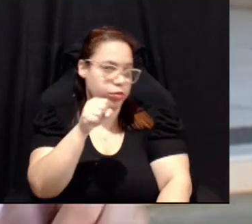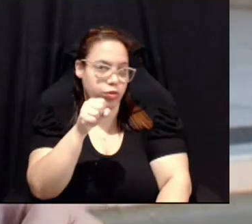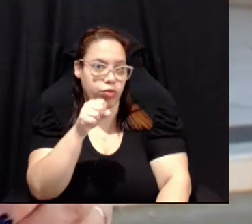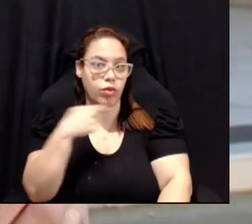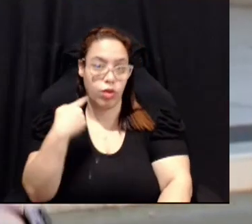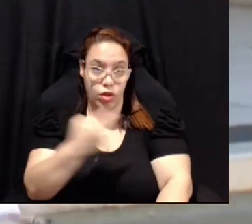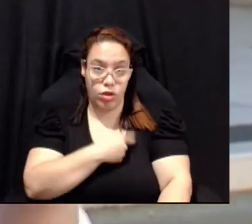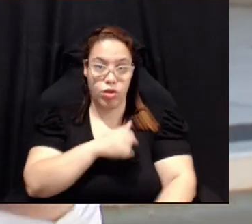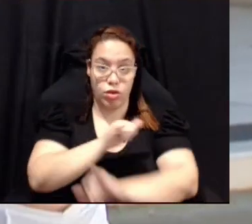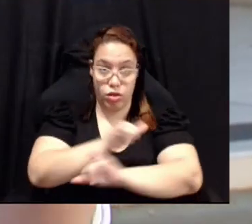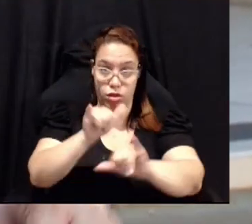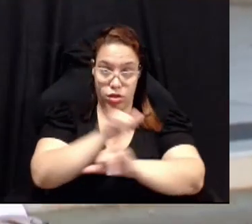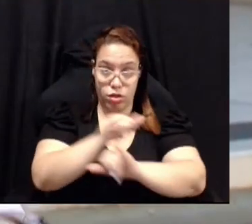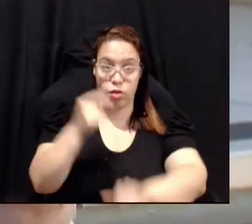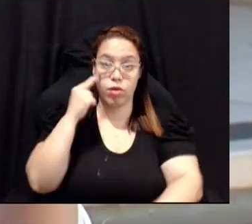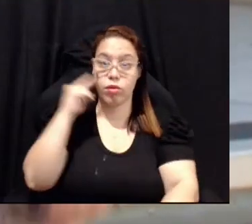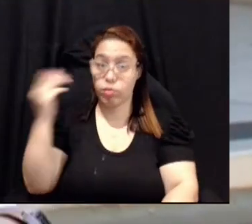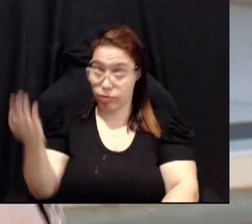campanha